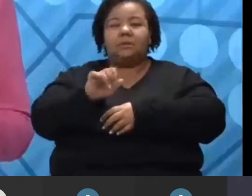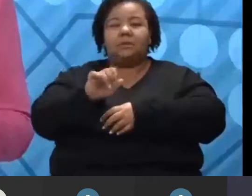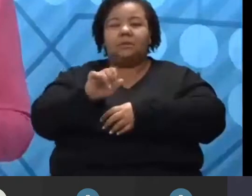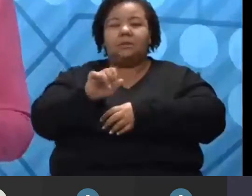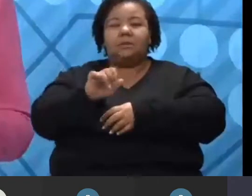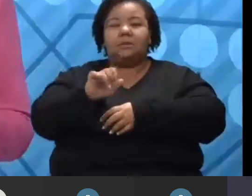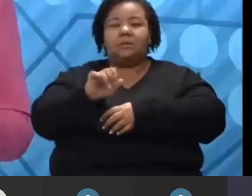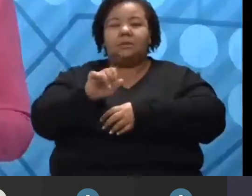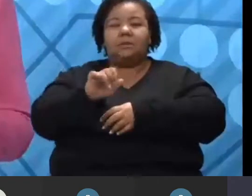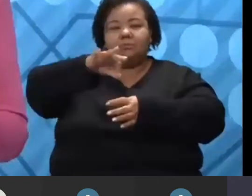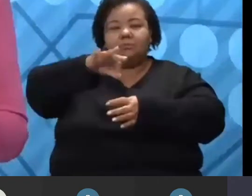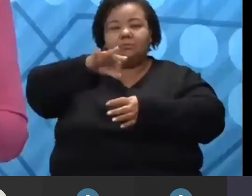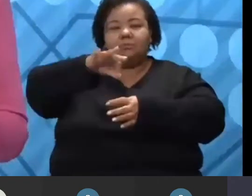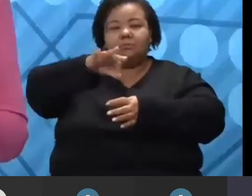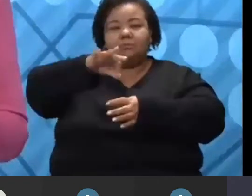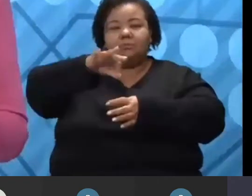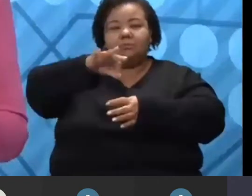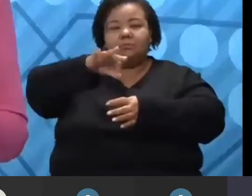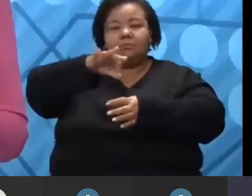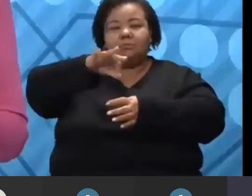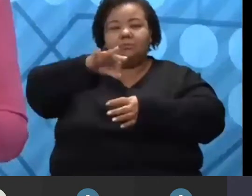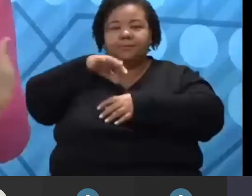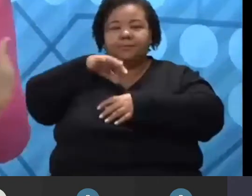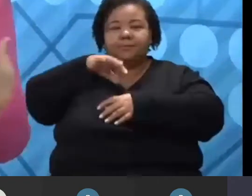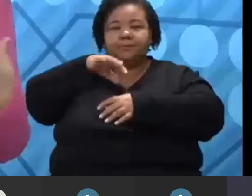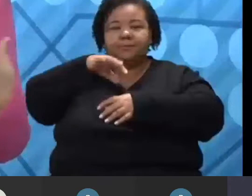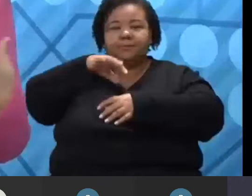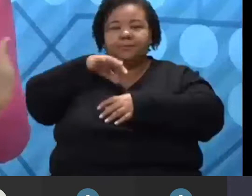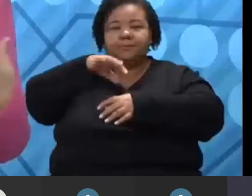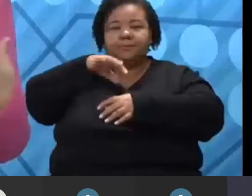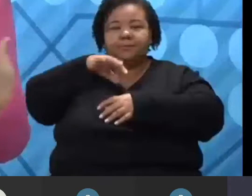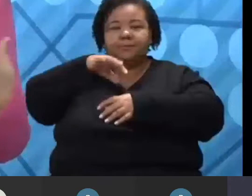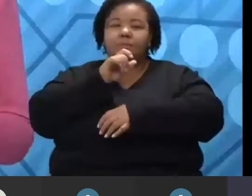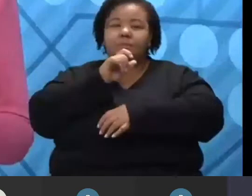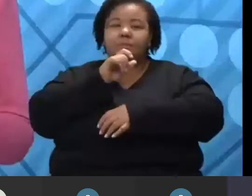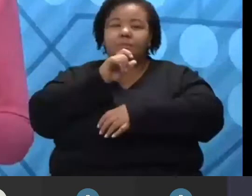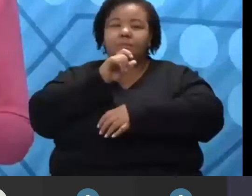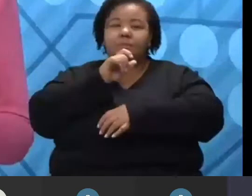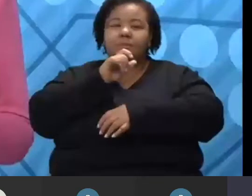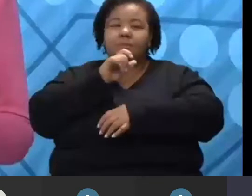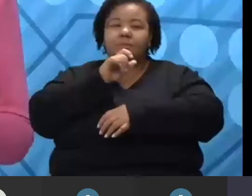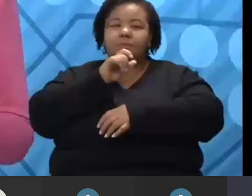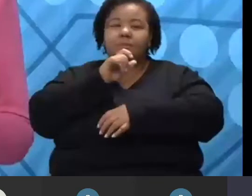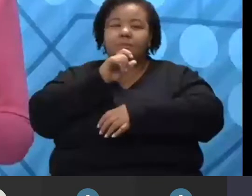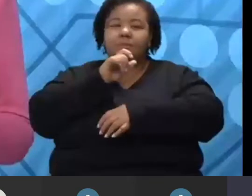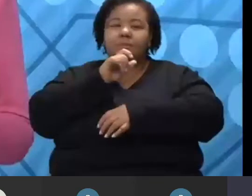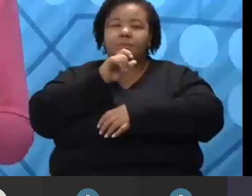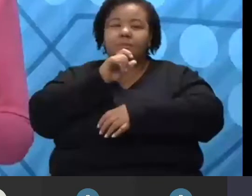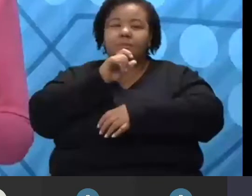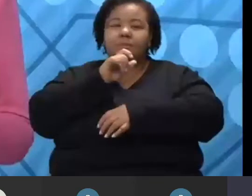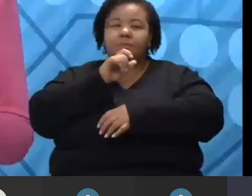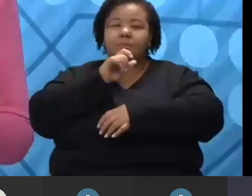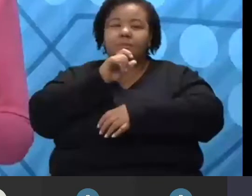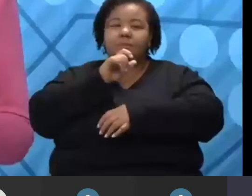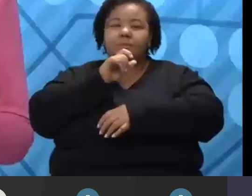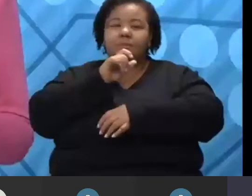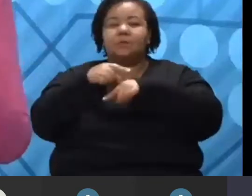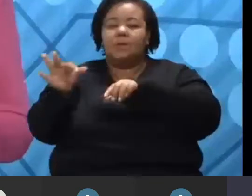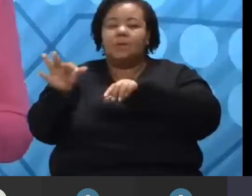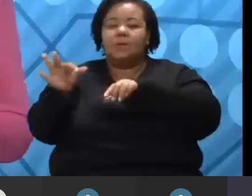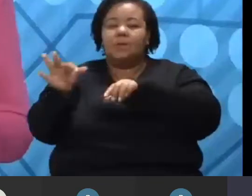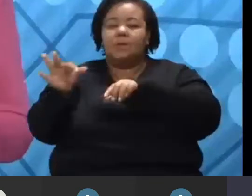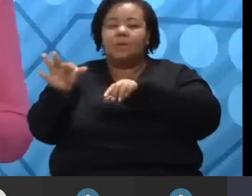ali na gota de corante, de azul, de lactofenol azul de algodão. Tá? E aí depois só cobrir com a lamínula e